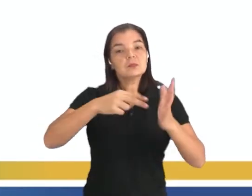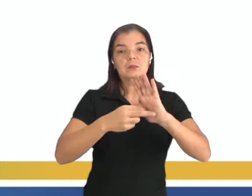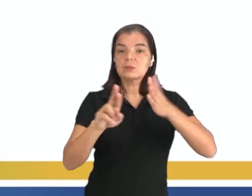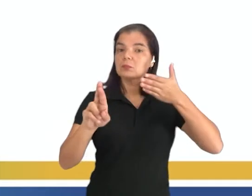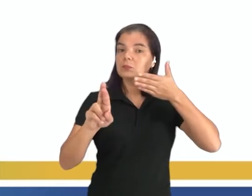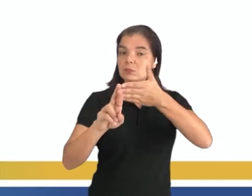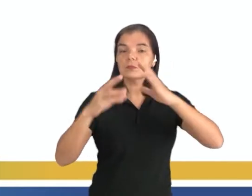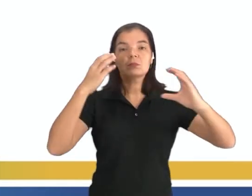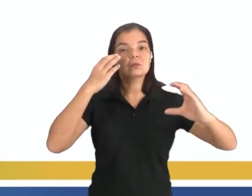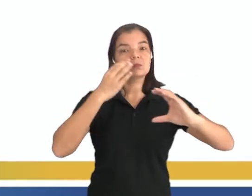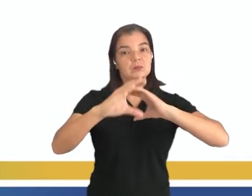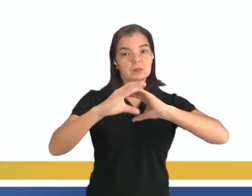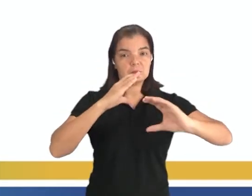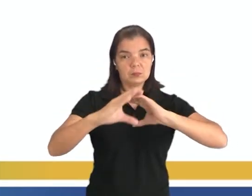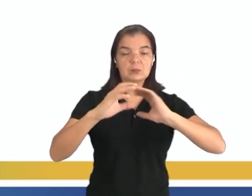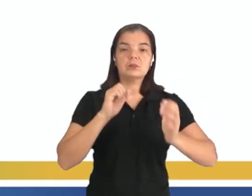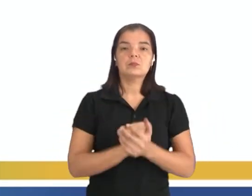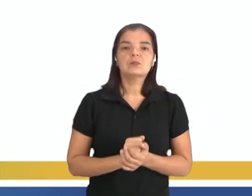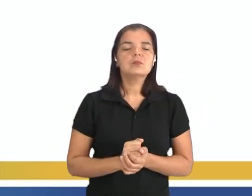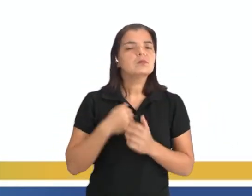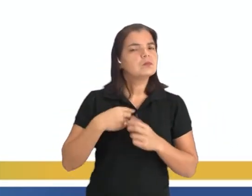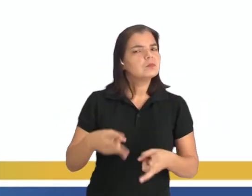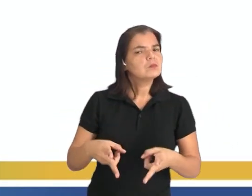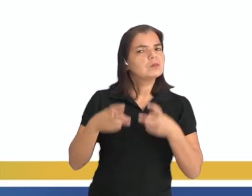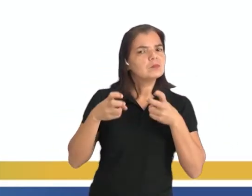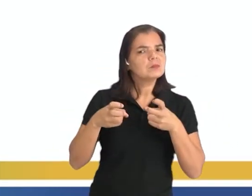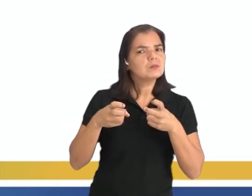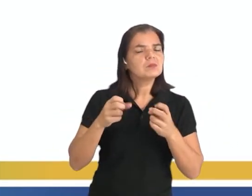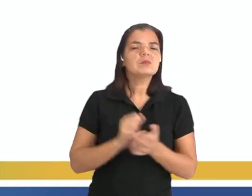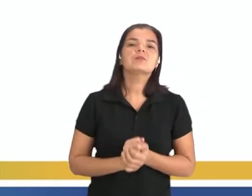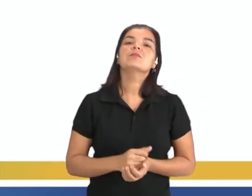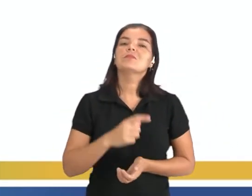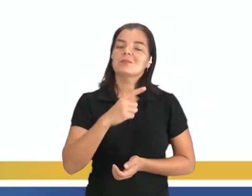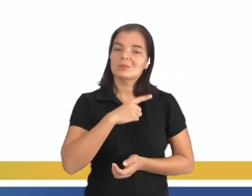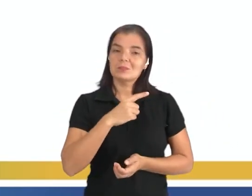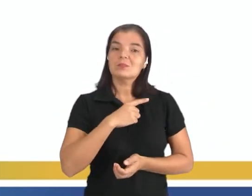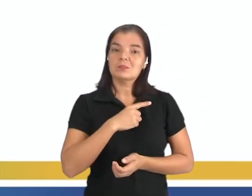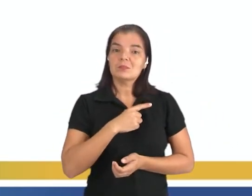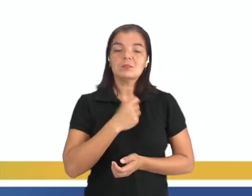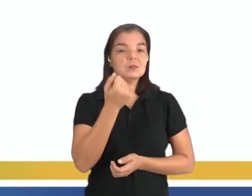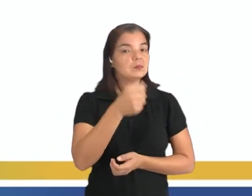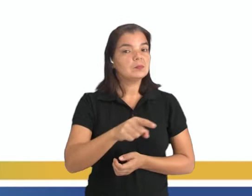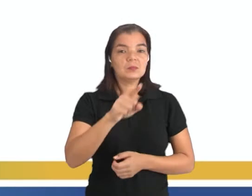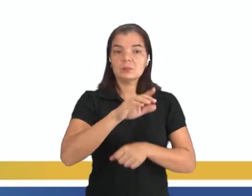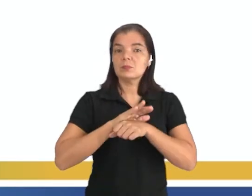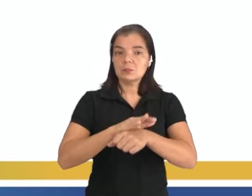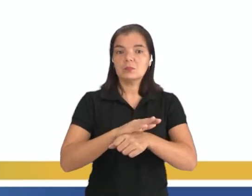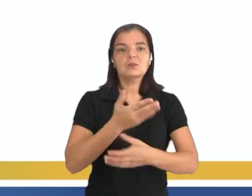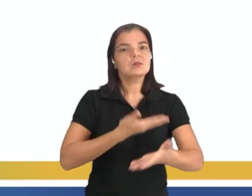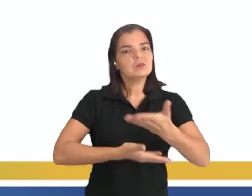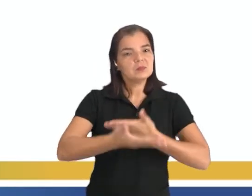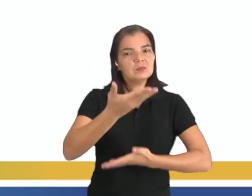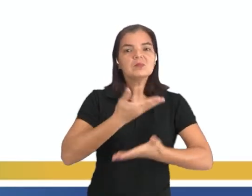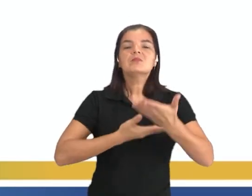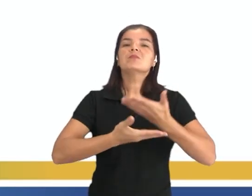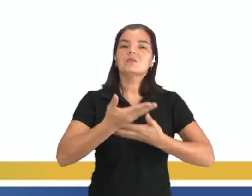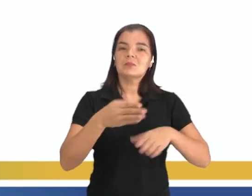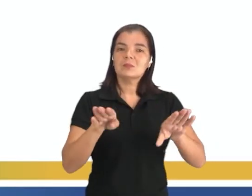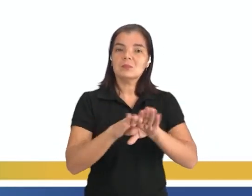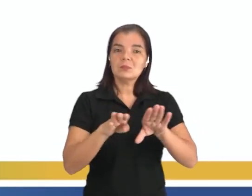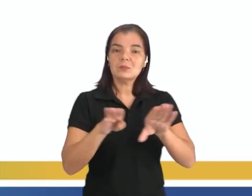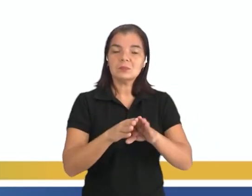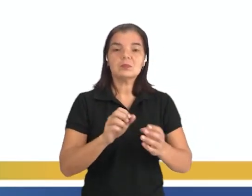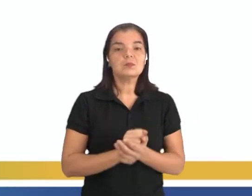ali, né? Fazendo a coesão. O que a gente percebe agora é que também é independente, né? Há uma relação de